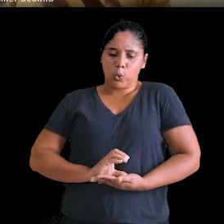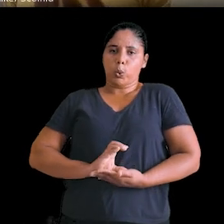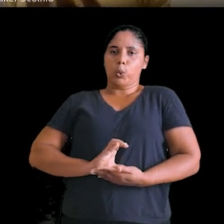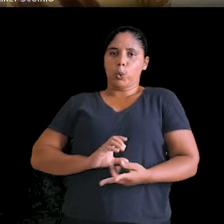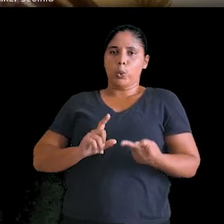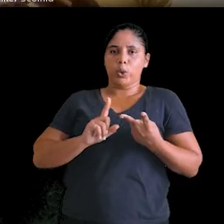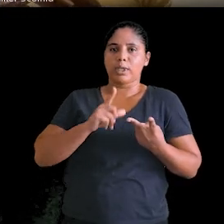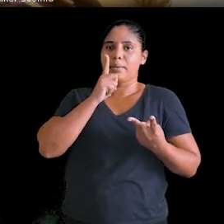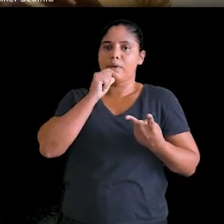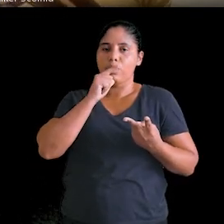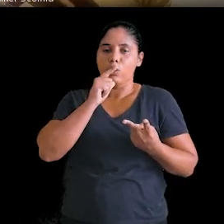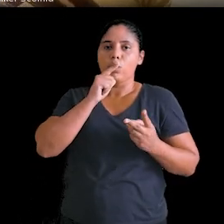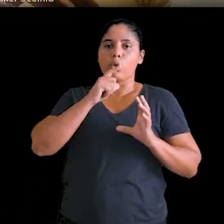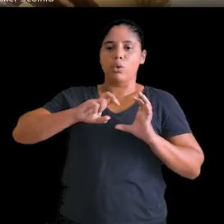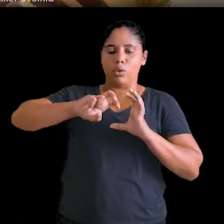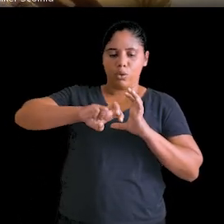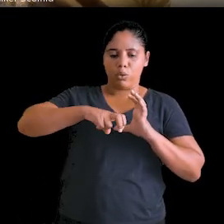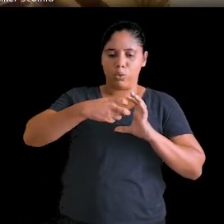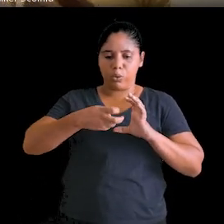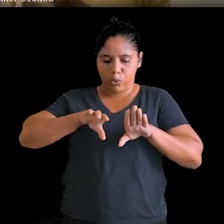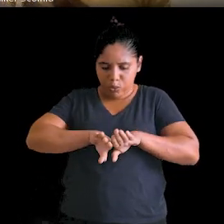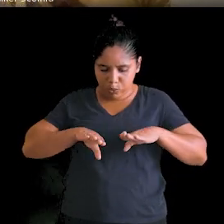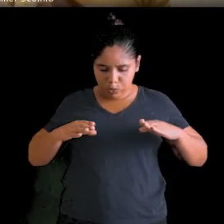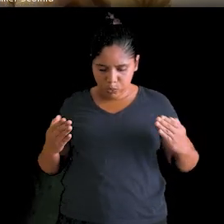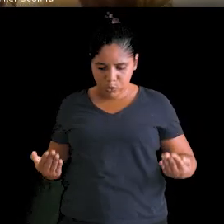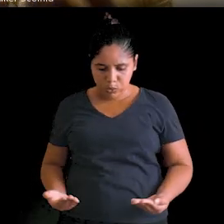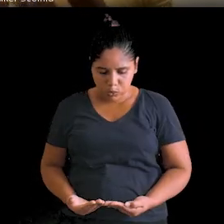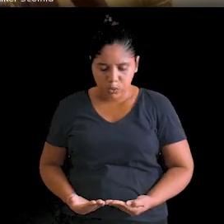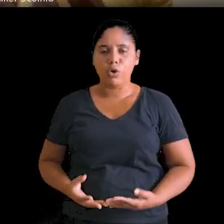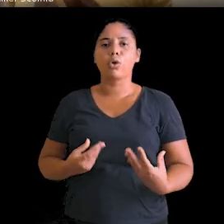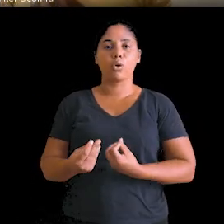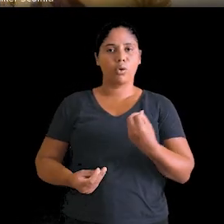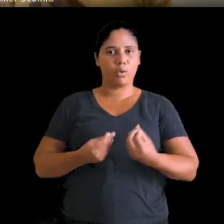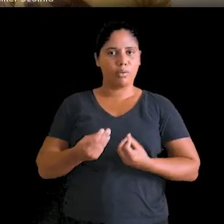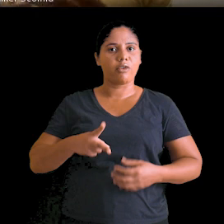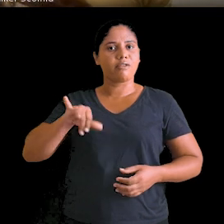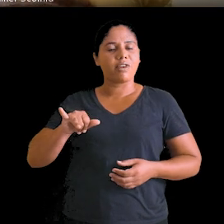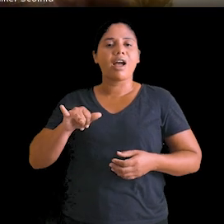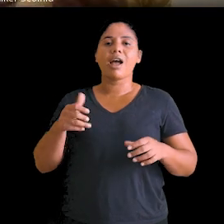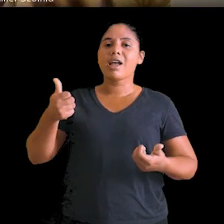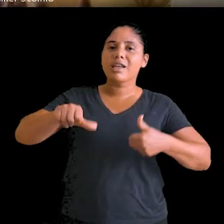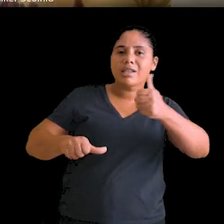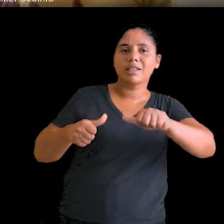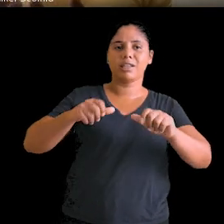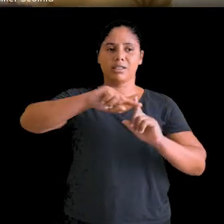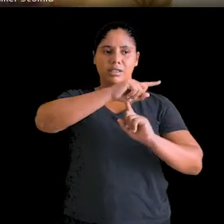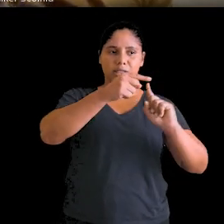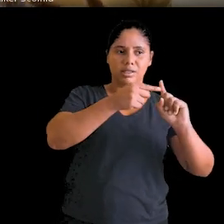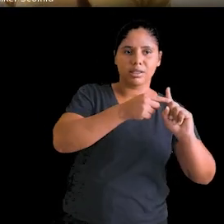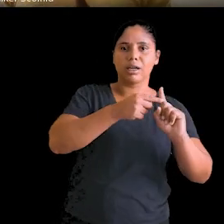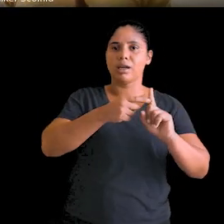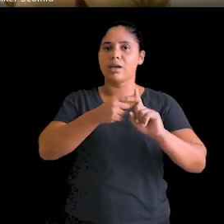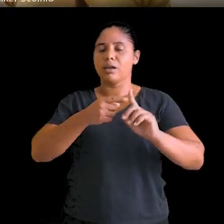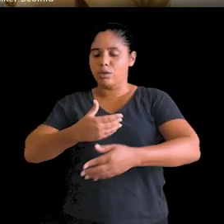ele é uma técnica que vai avaliar o fluxo sanguíneo entre a pessoa que gesta e o feto, ajudando a identificar problemas como